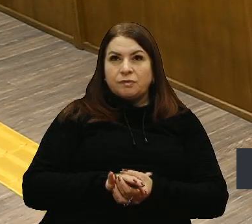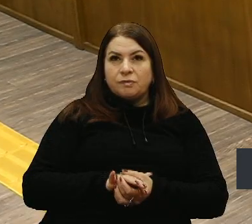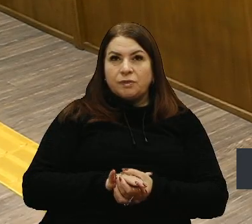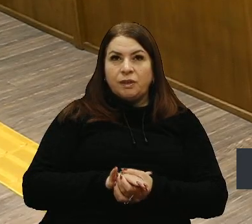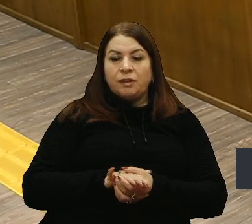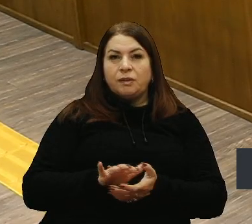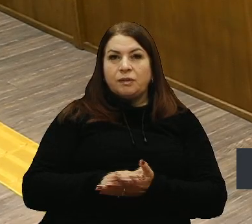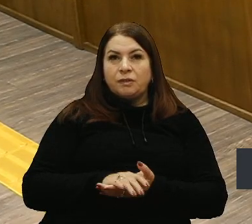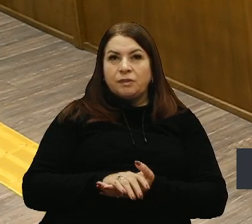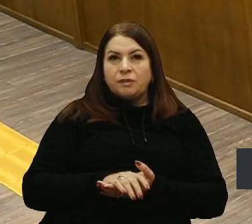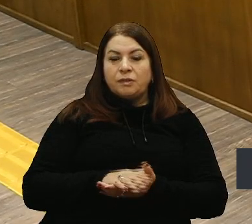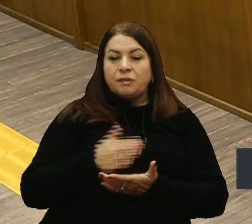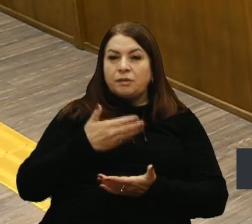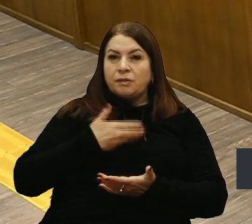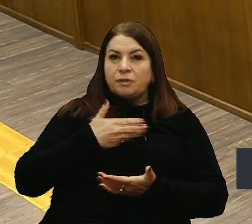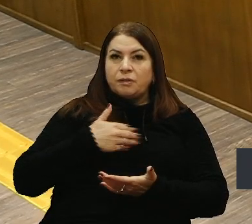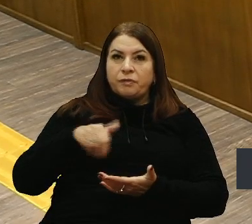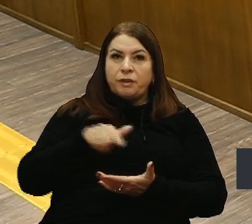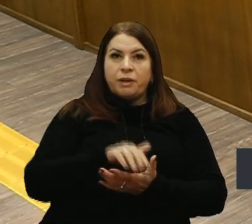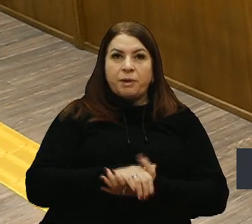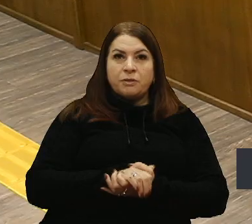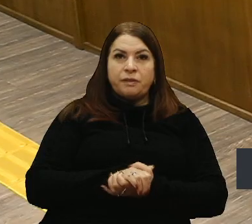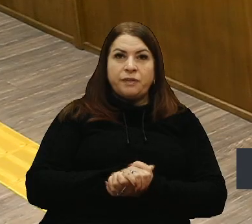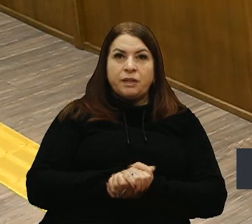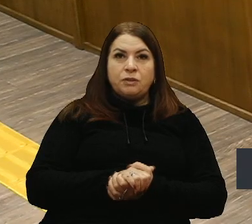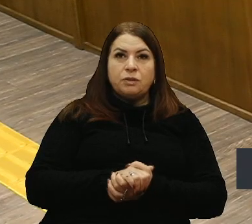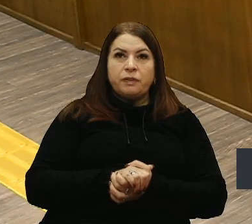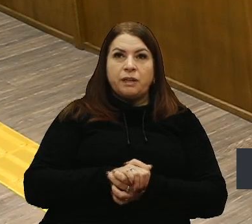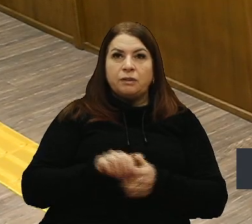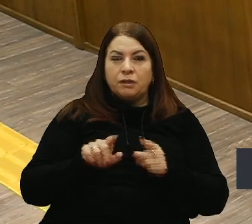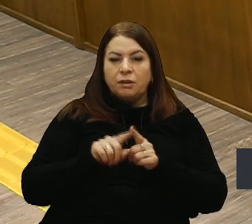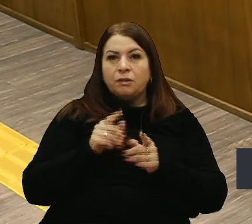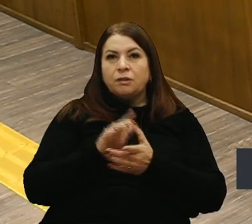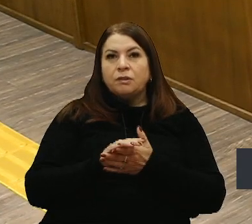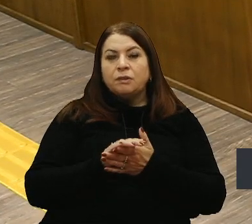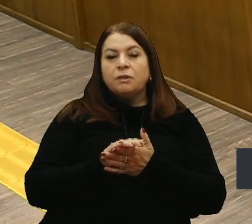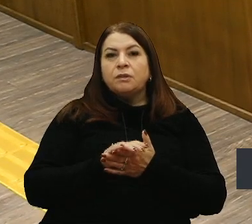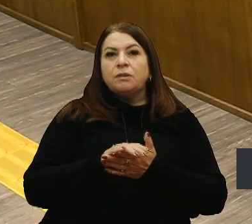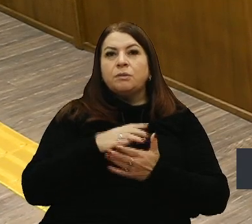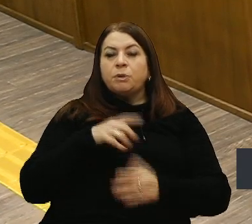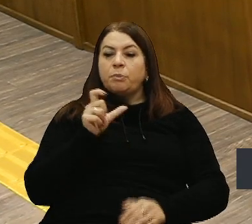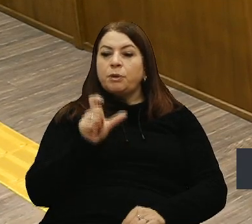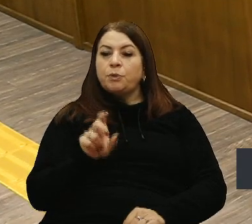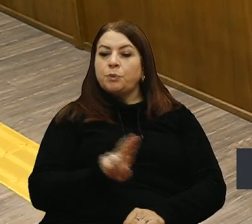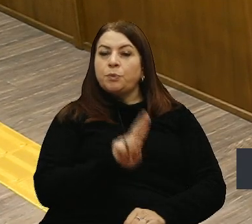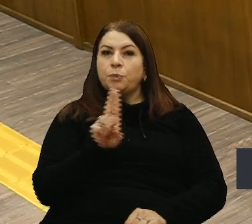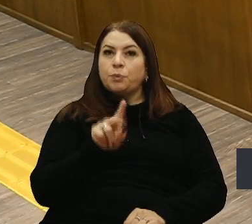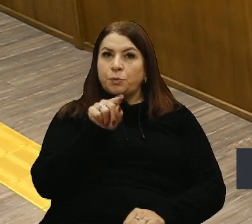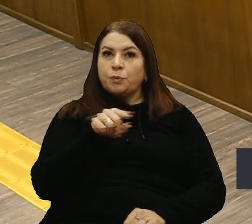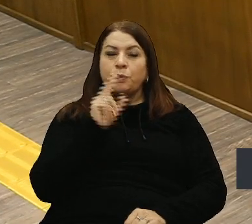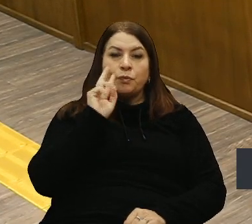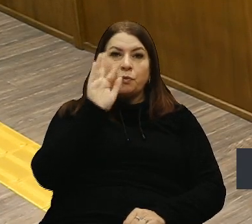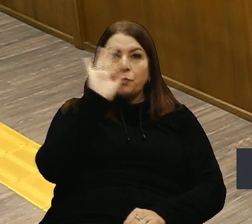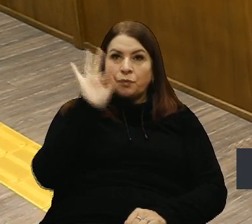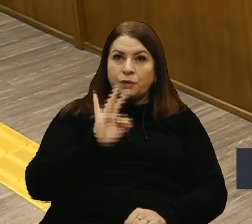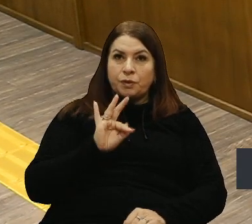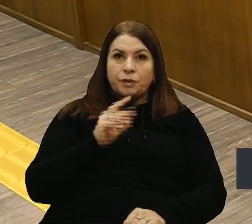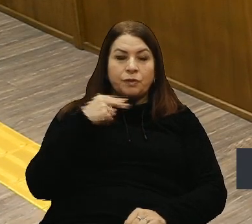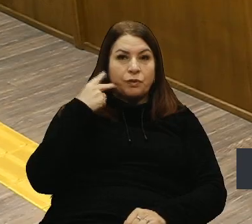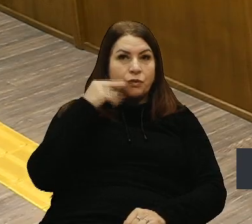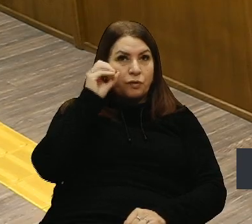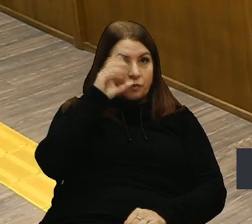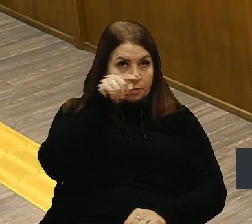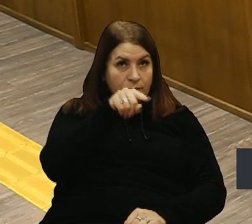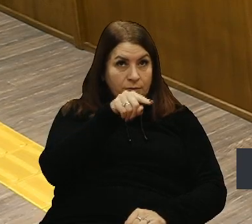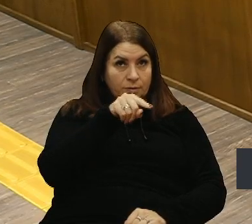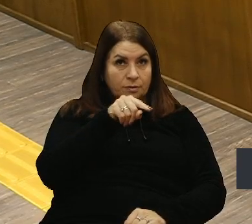Meus amigos, o meu primeiro projeto de lei aqui foi o projeto do bilhete único. E eu fiquei muito feliz agora que o vereador Fiuza,